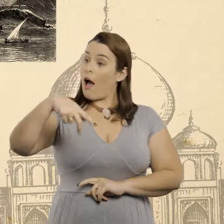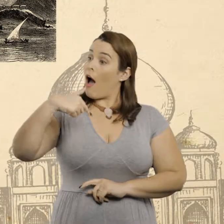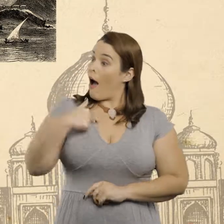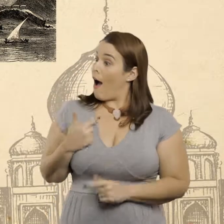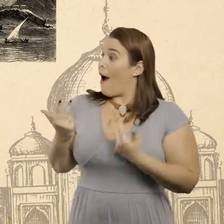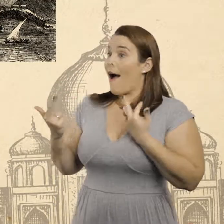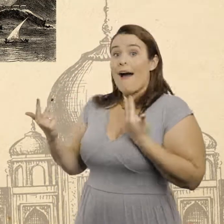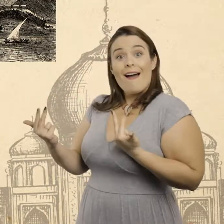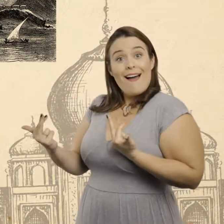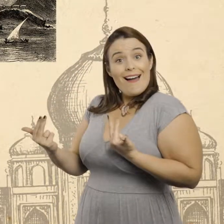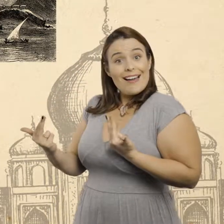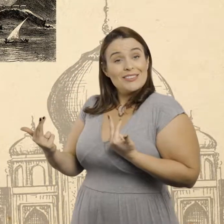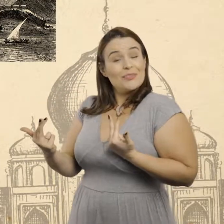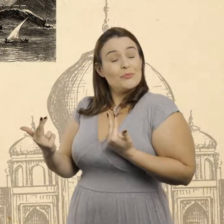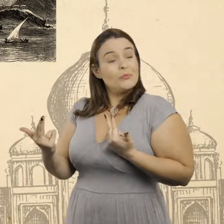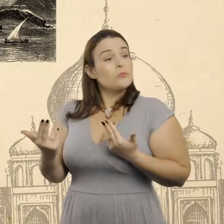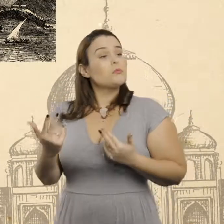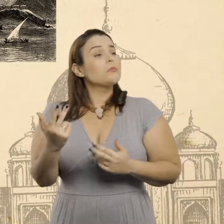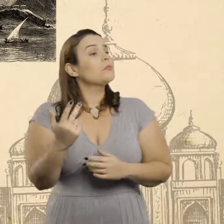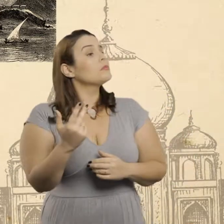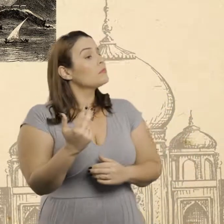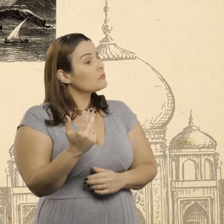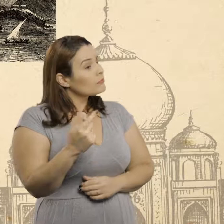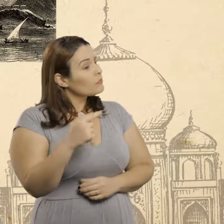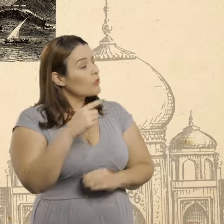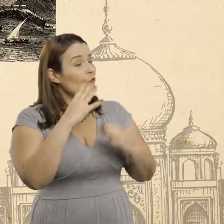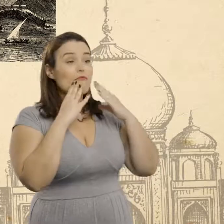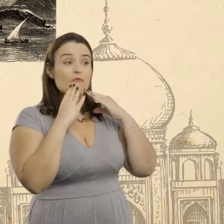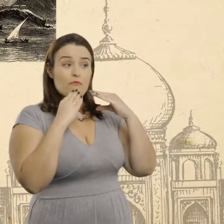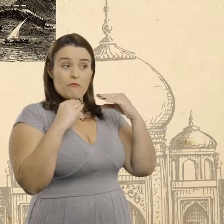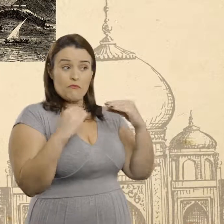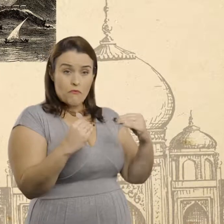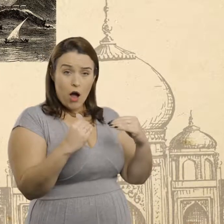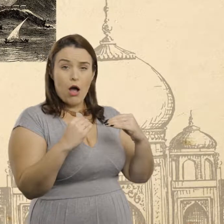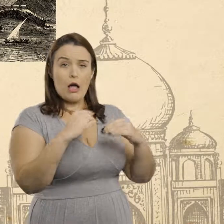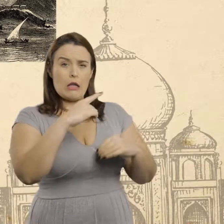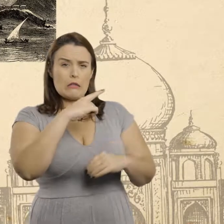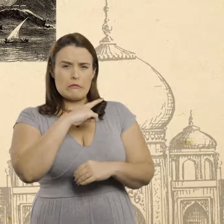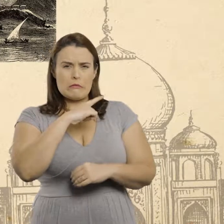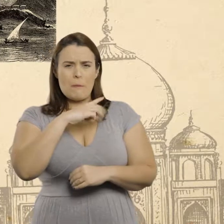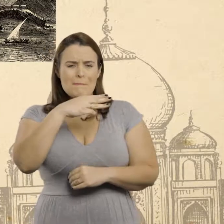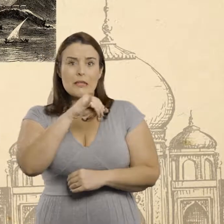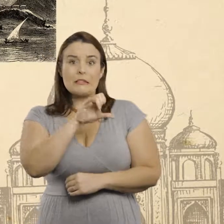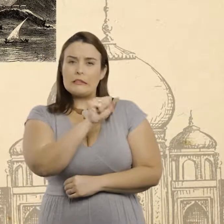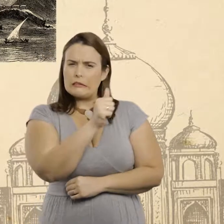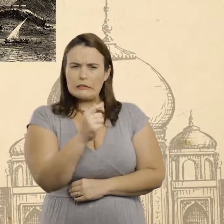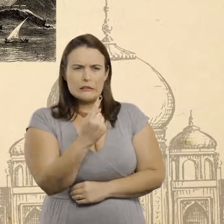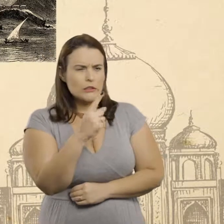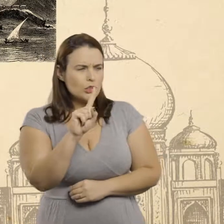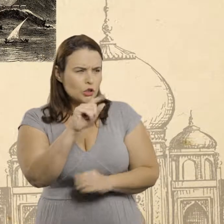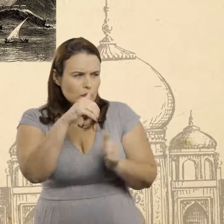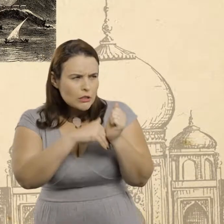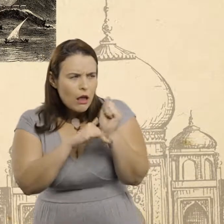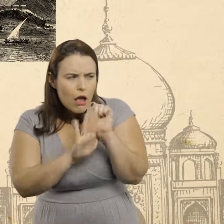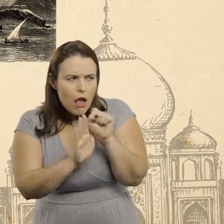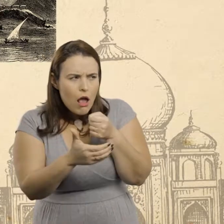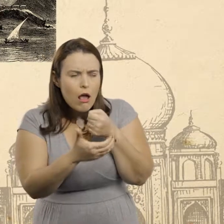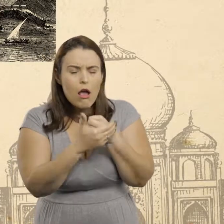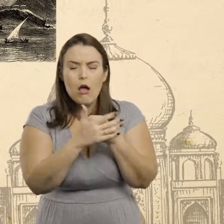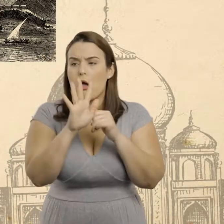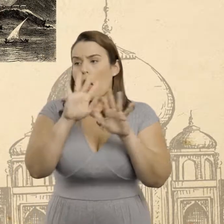Passepartout disse que também estava indo para lá. O detetive Fix perguntou para Passepartout se Phileas Fogg estava fazendo alguma missão